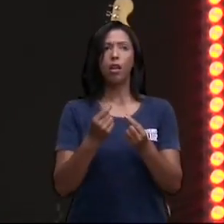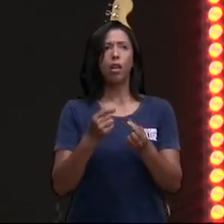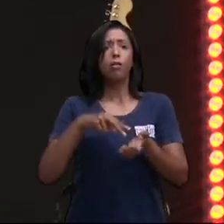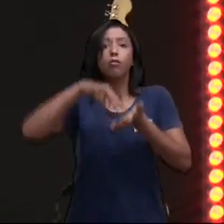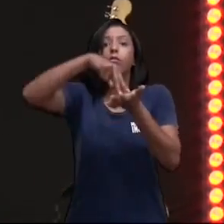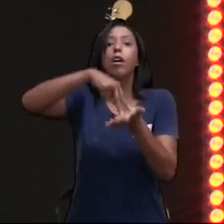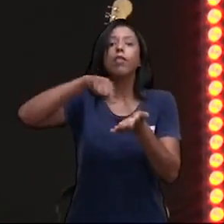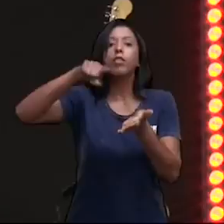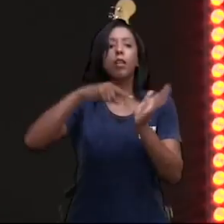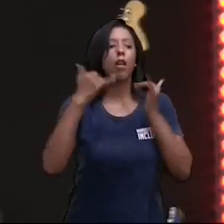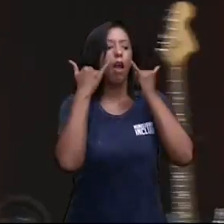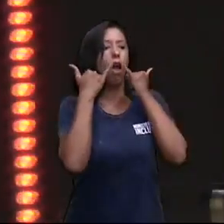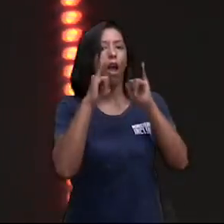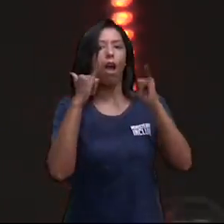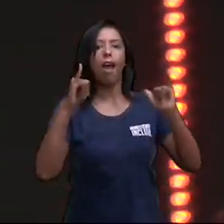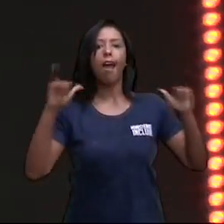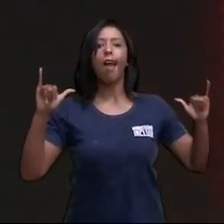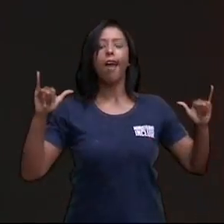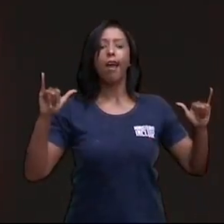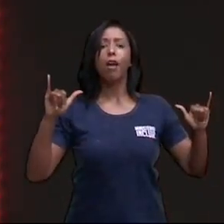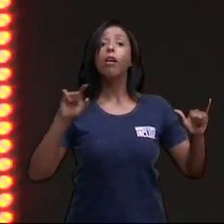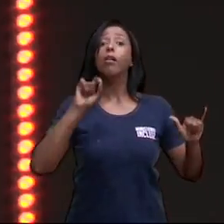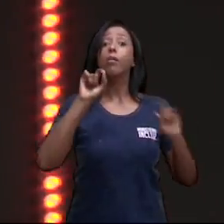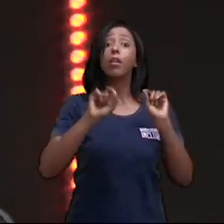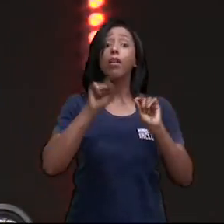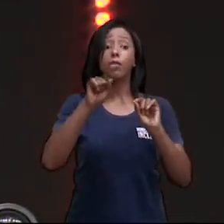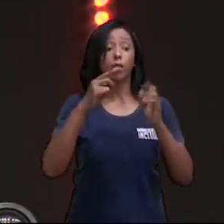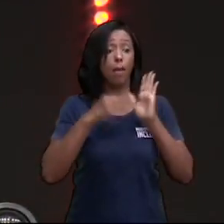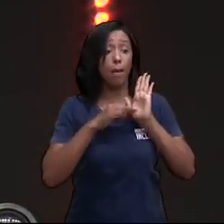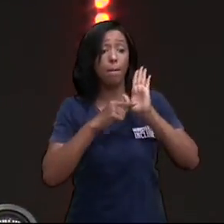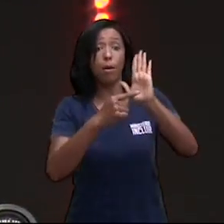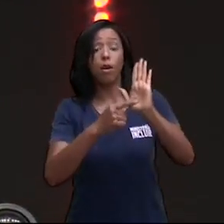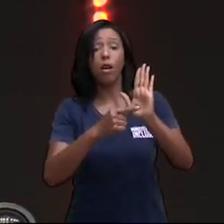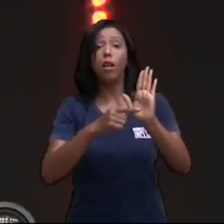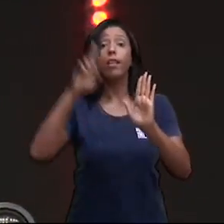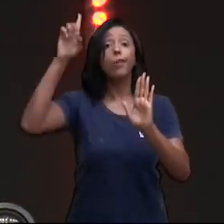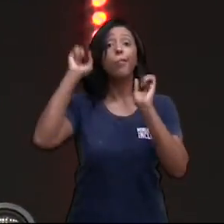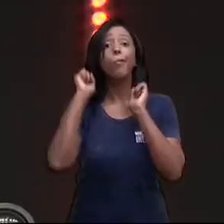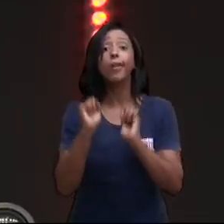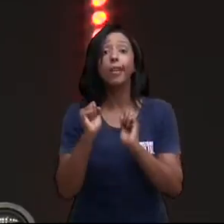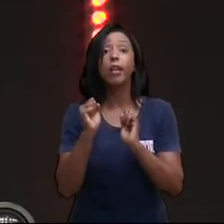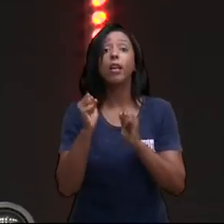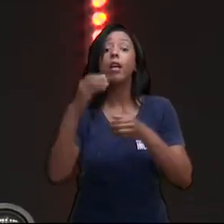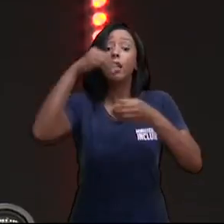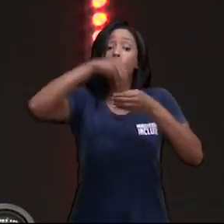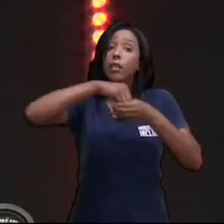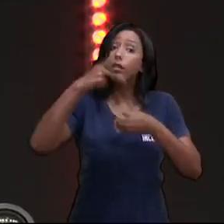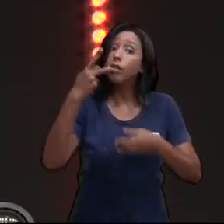forte para você anunciar e declarar o poder de Deus na sua vida